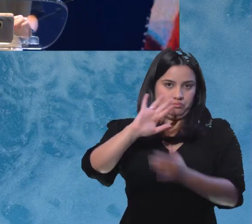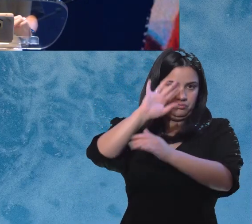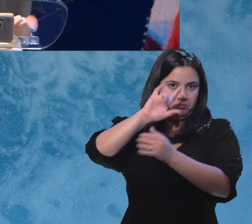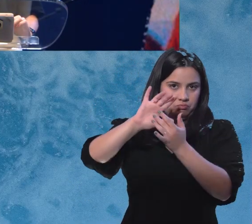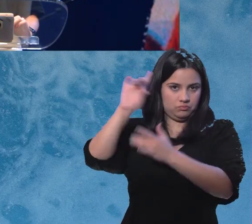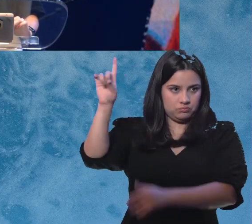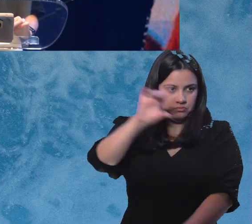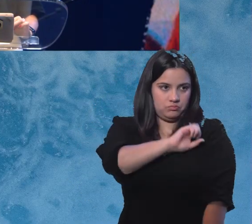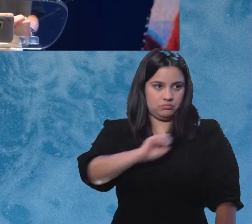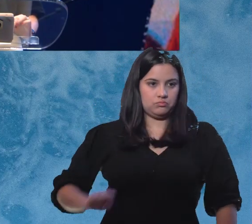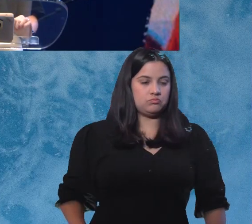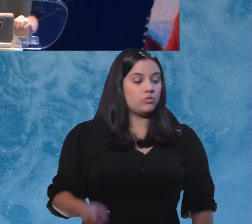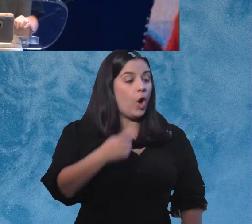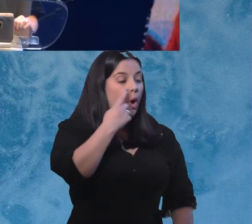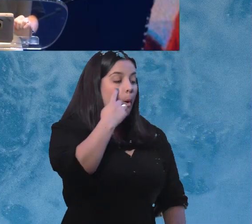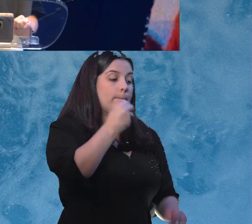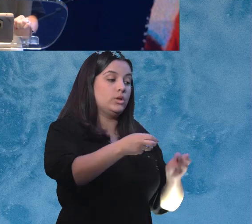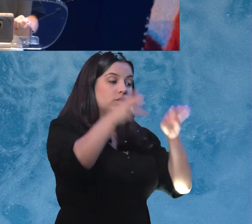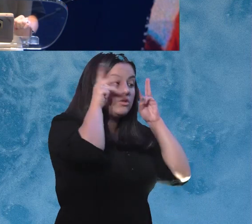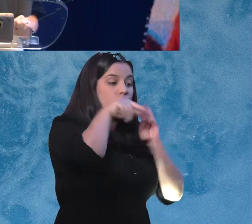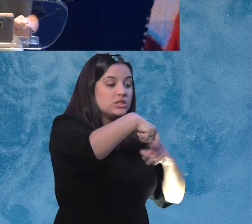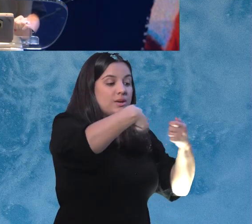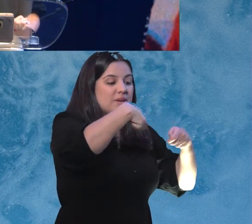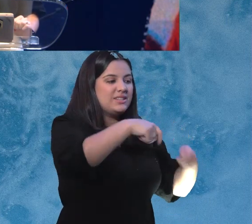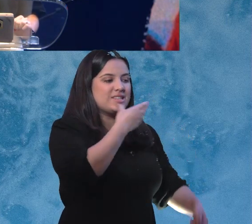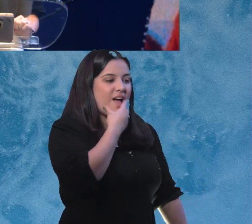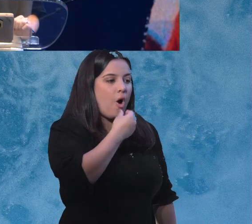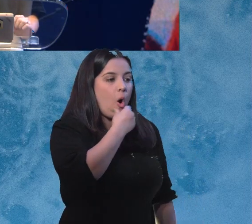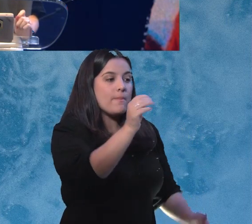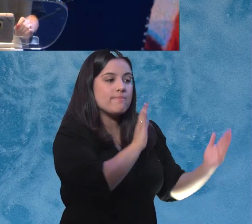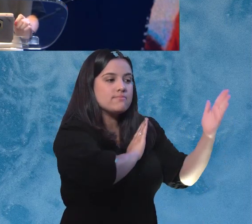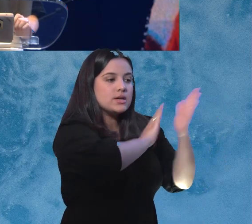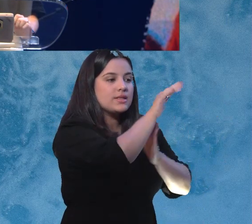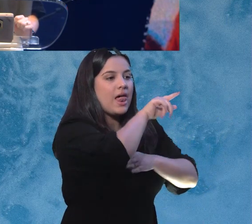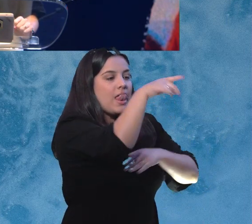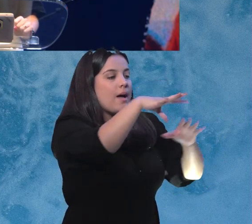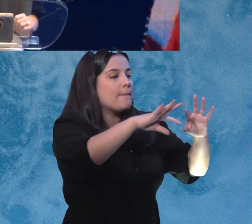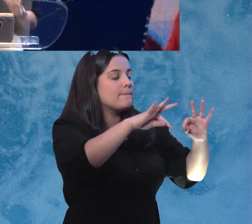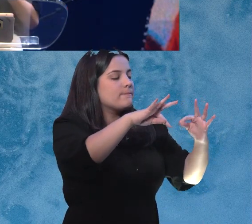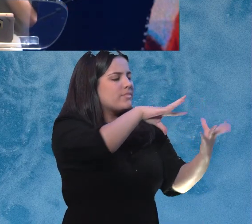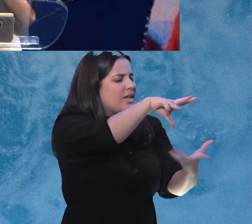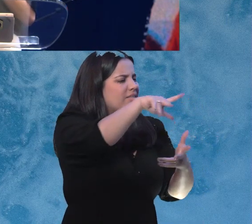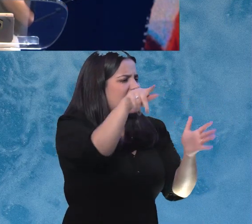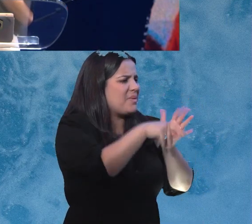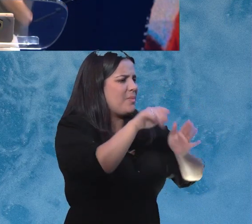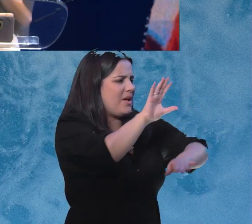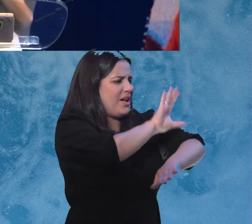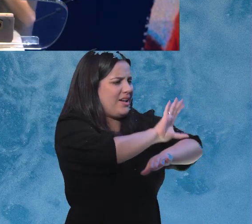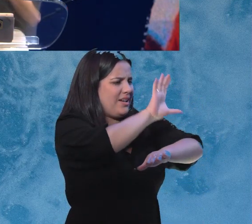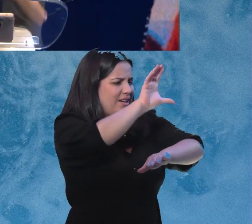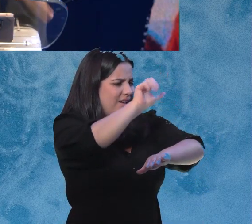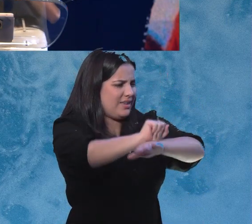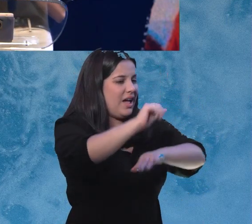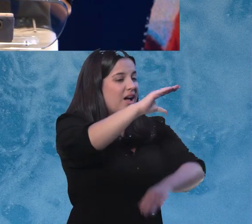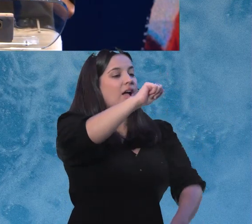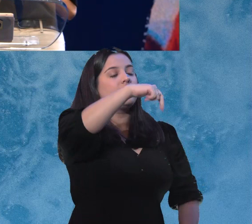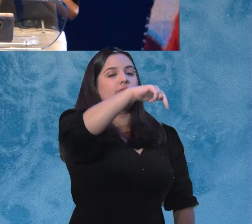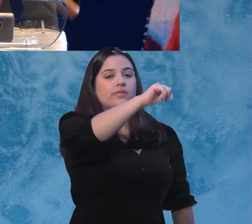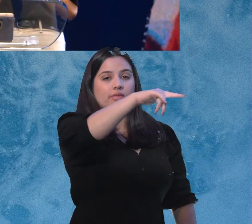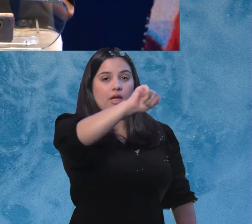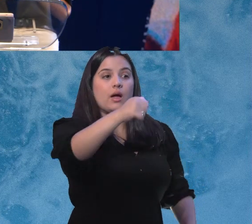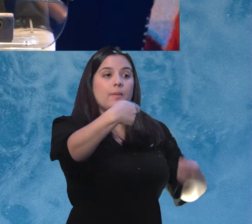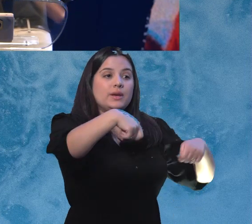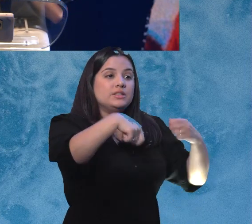envie homens para fazer o reconhecimento da terra de Canaã, a terra que eu dou aos israelitas. Mande um líder de cada tribo de